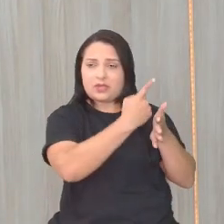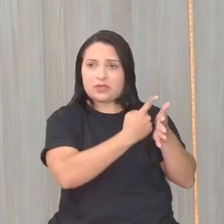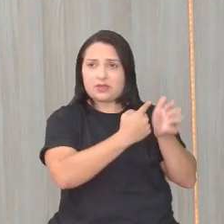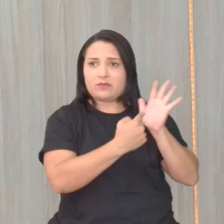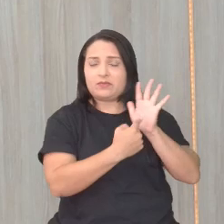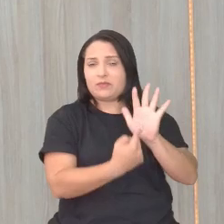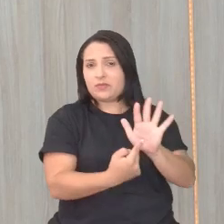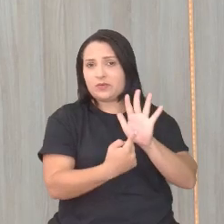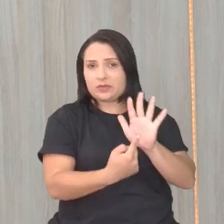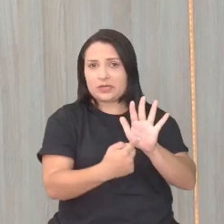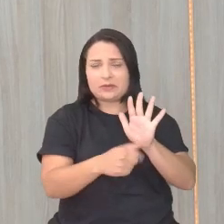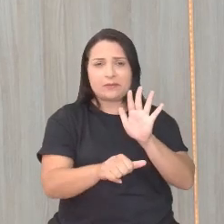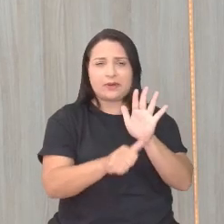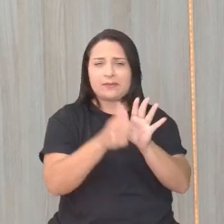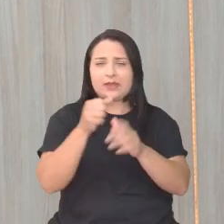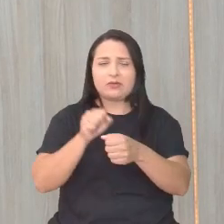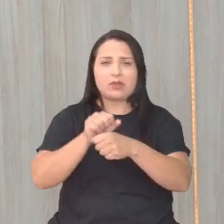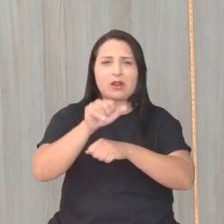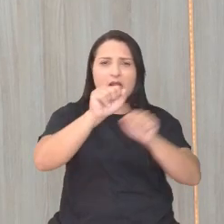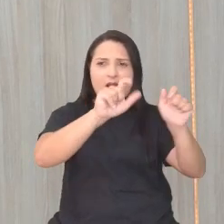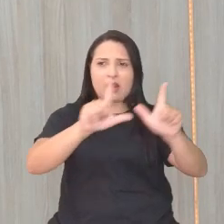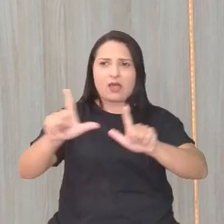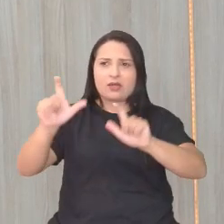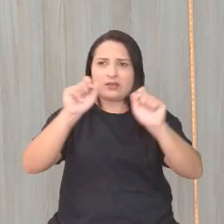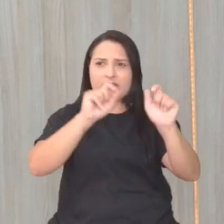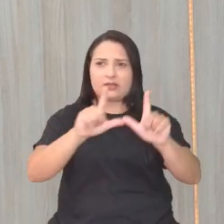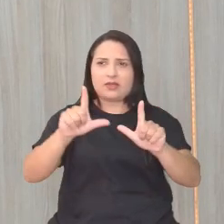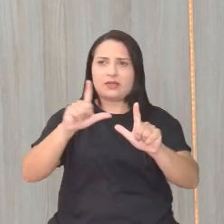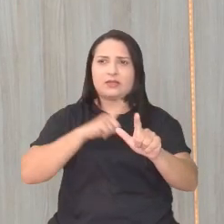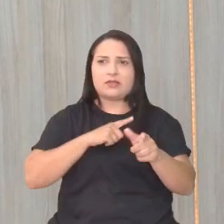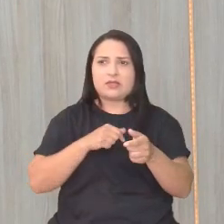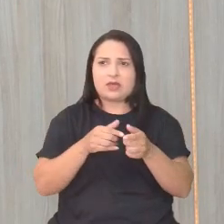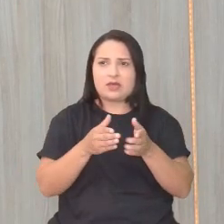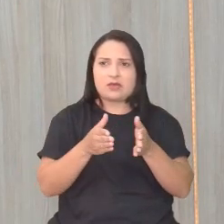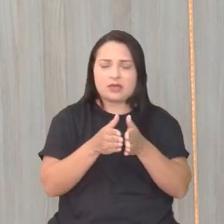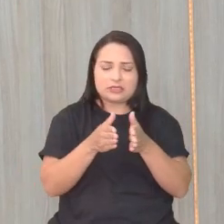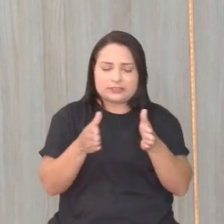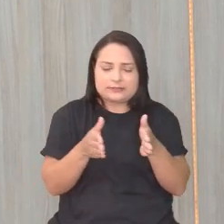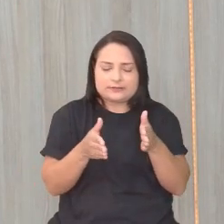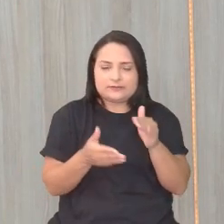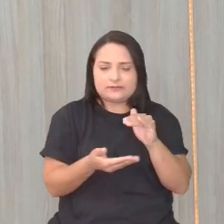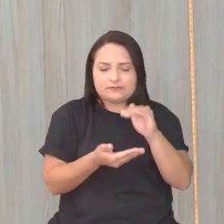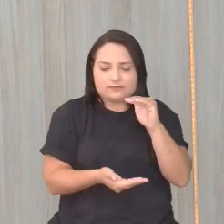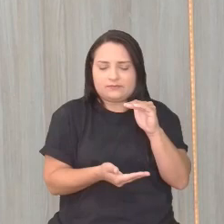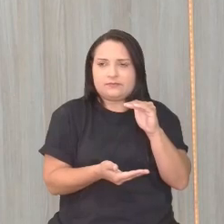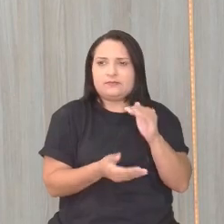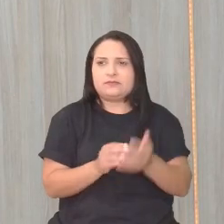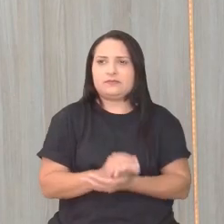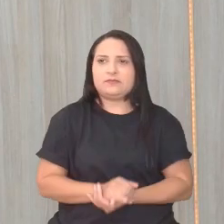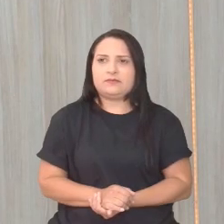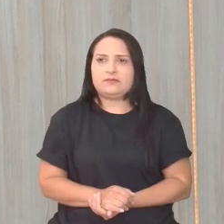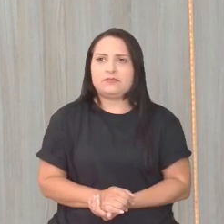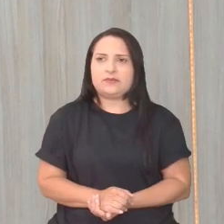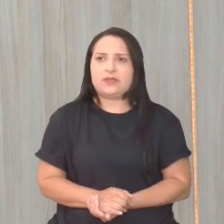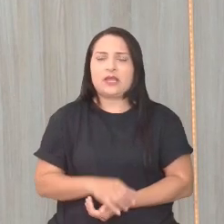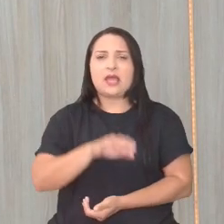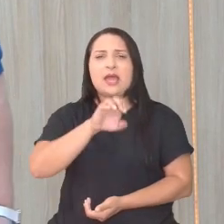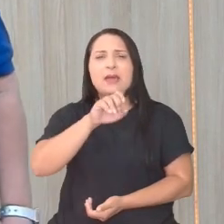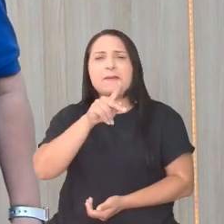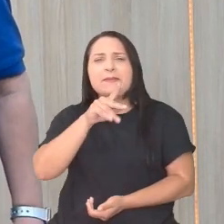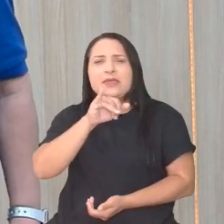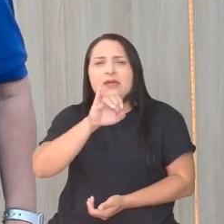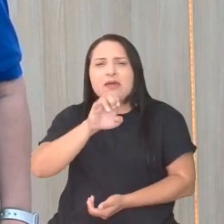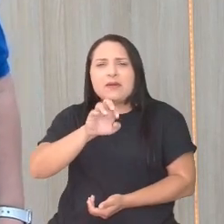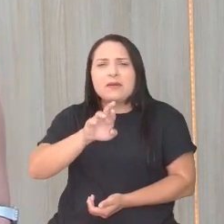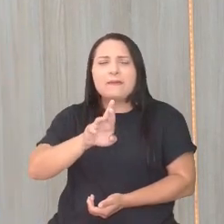acho que dos primeiros slides, ele aqui, olha, está bem larguinho, mas a epiderme, que é o tecido epitelial, é só essa camadinha de